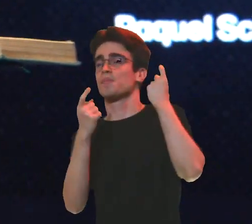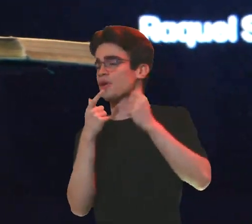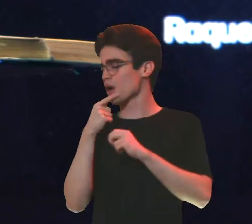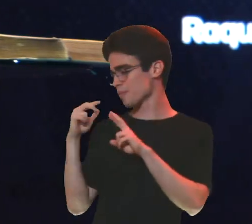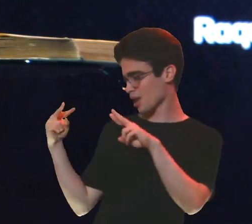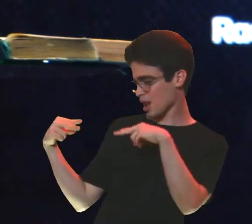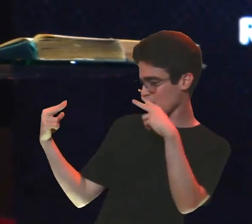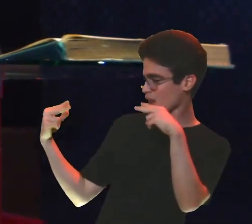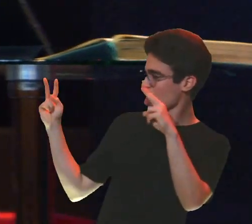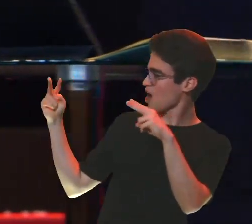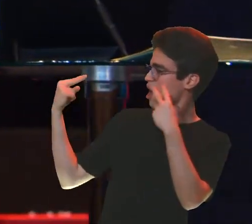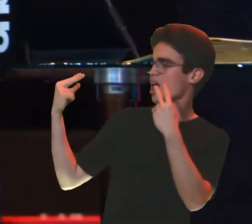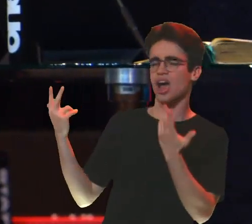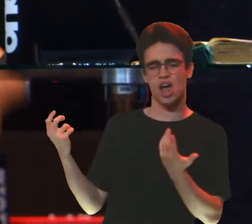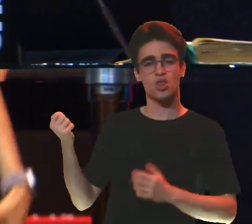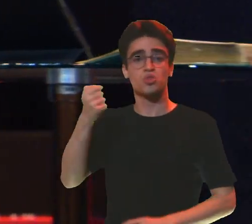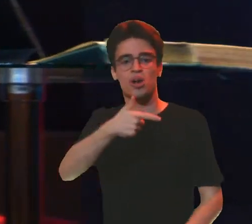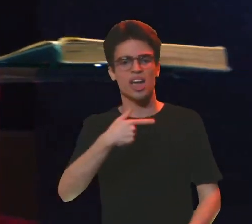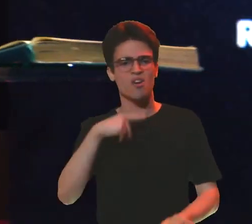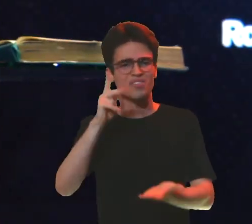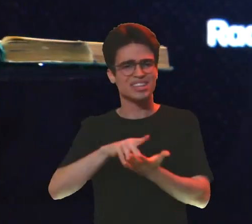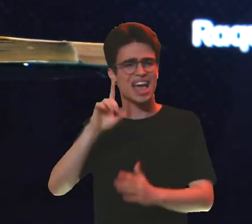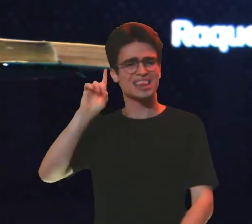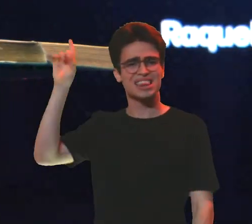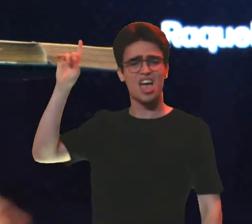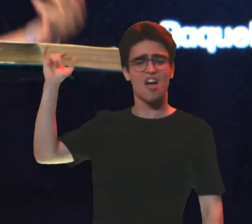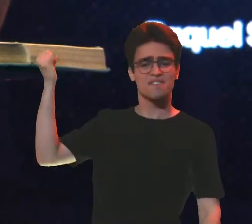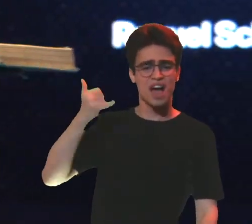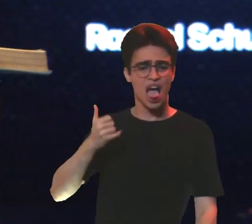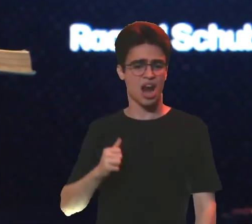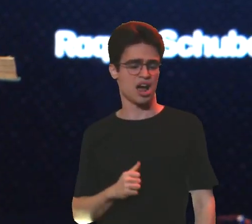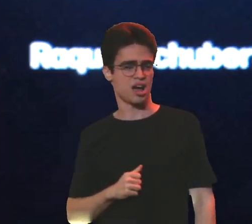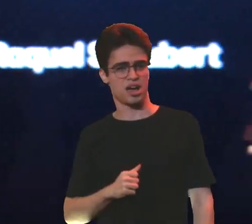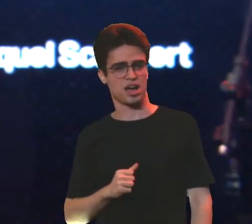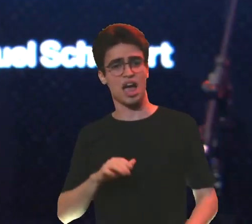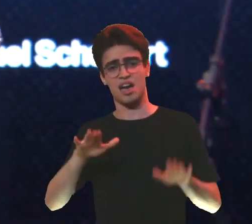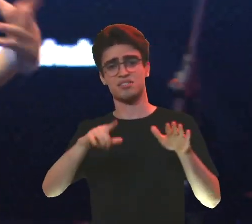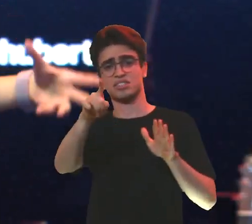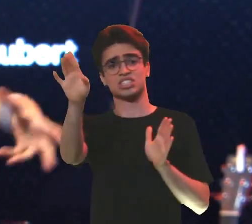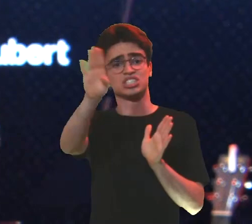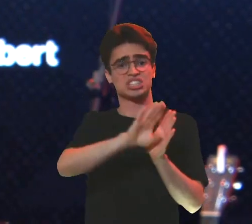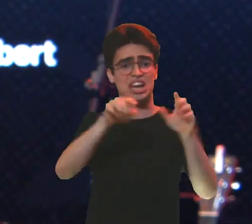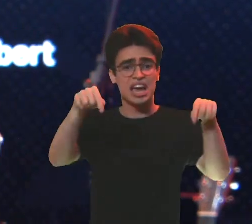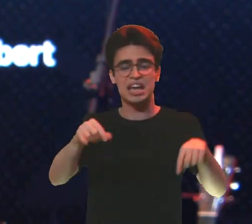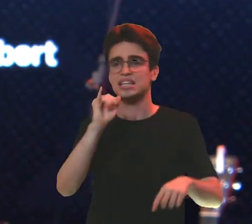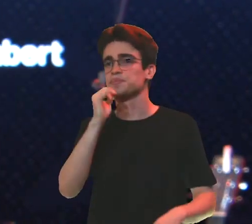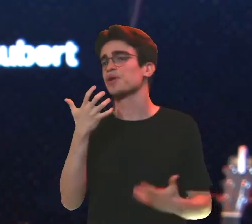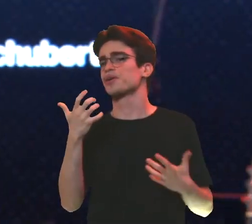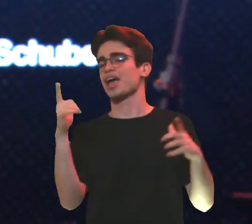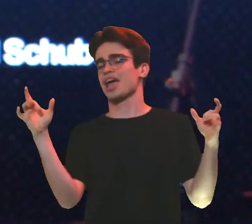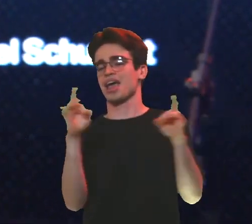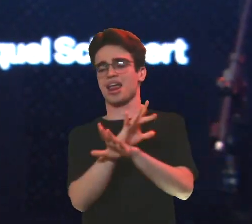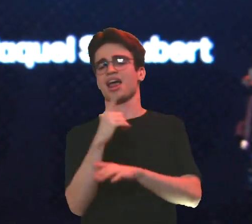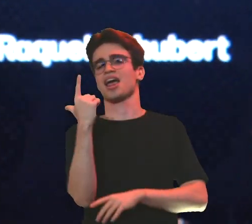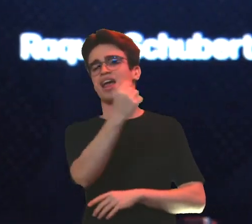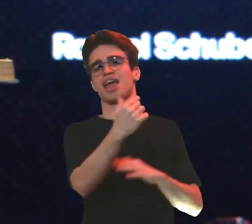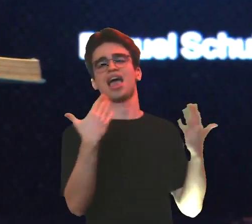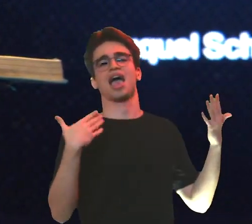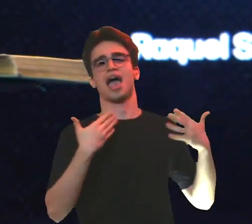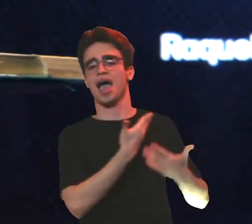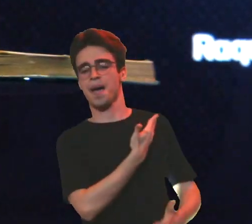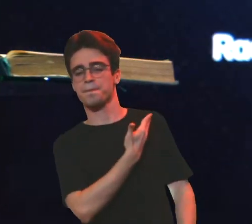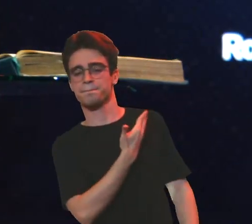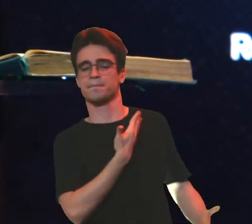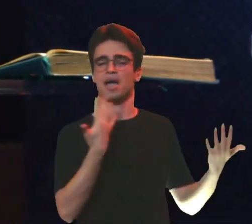te notou do que se você vai ouvir a voz de Deus. Talvez você venha aqui mais porque você quer sair com os teus amigos, porque é legal, e